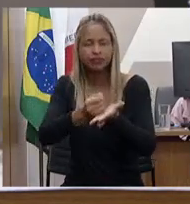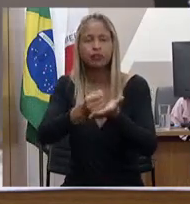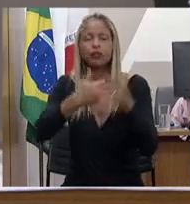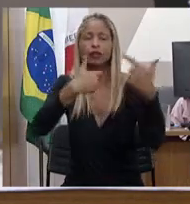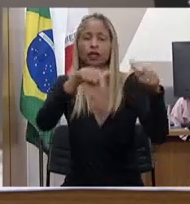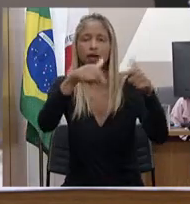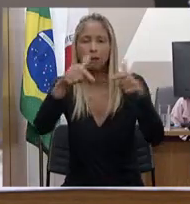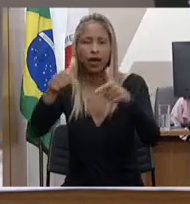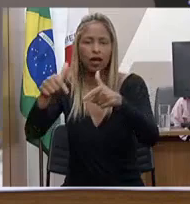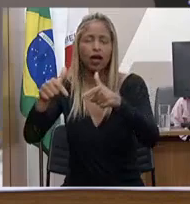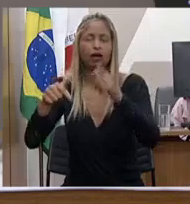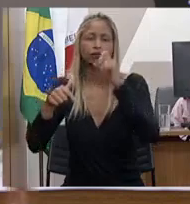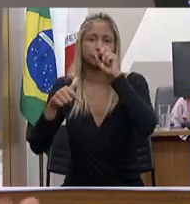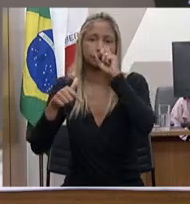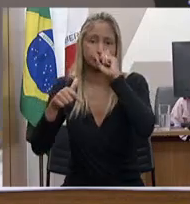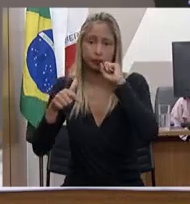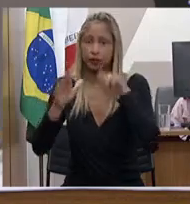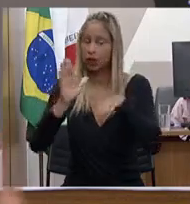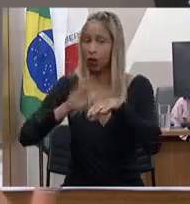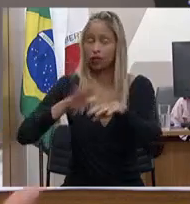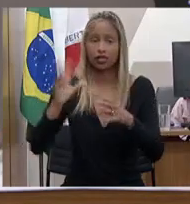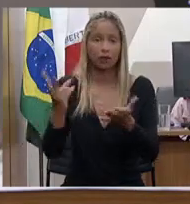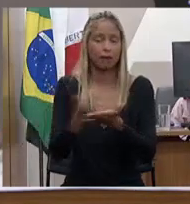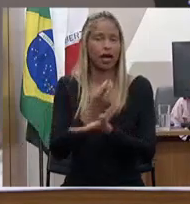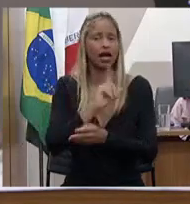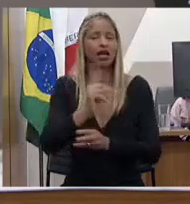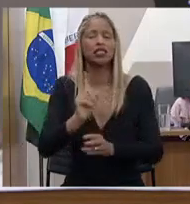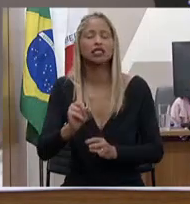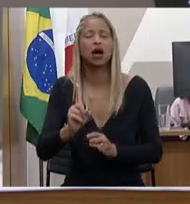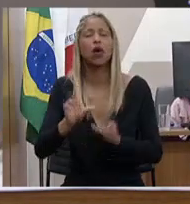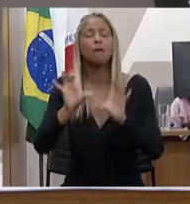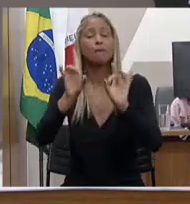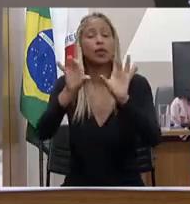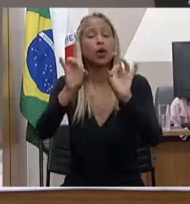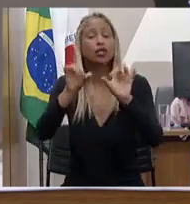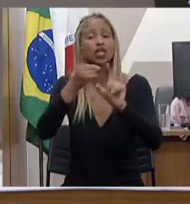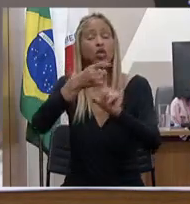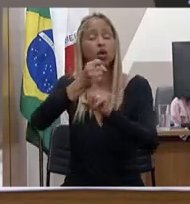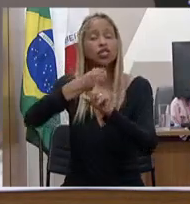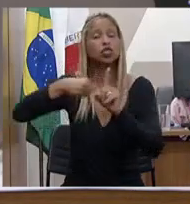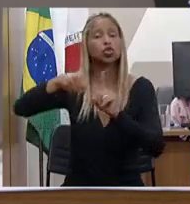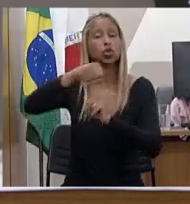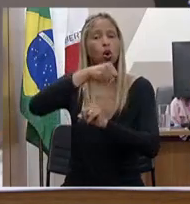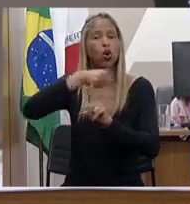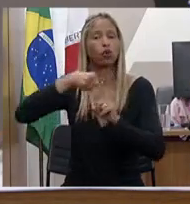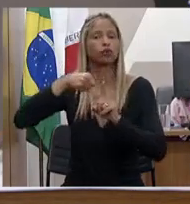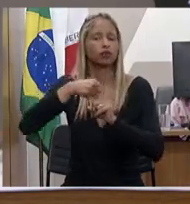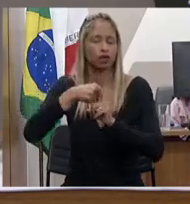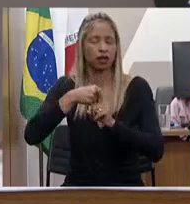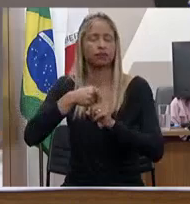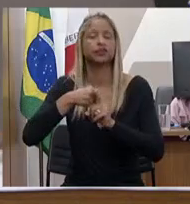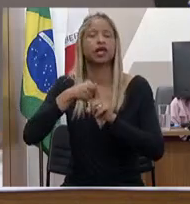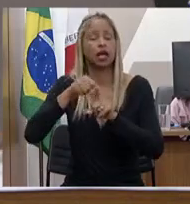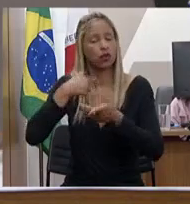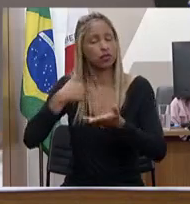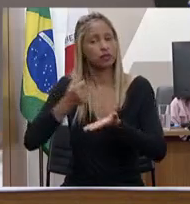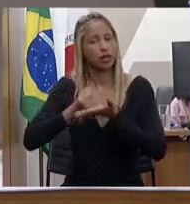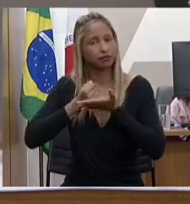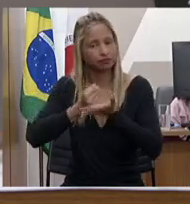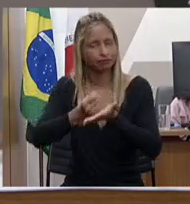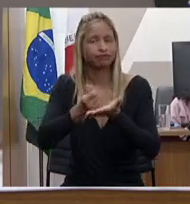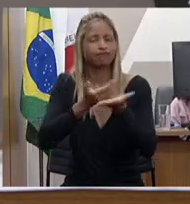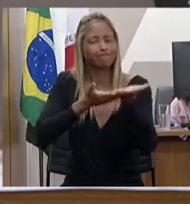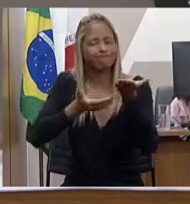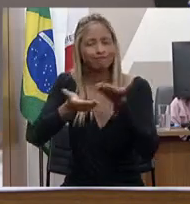trabalhar para que isso não mais aconteça que isso seja é prioridade da nossa sociedade né então eu espero contribuir de